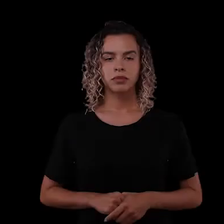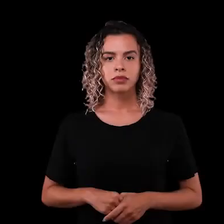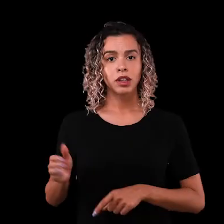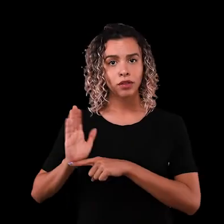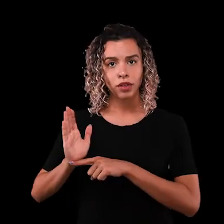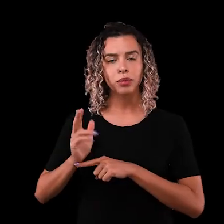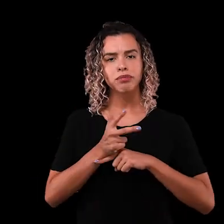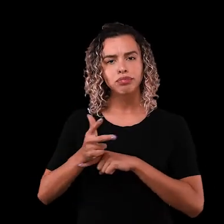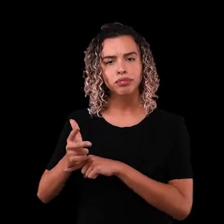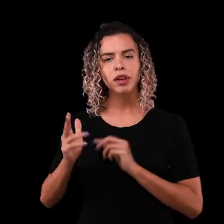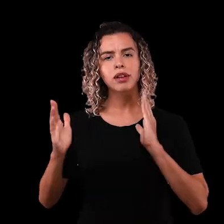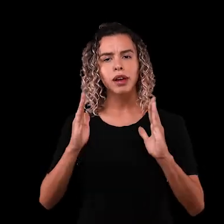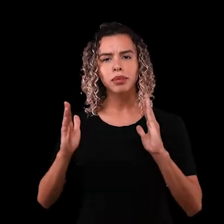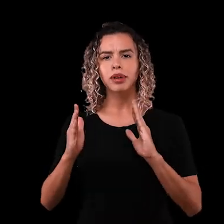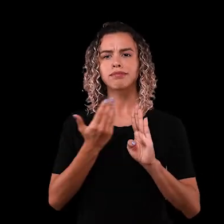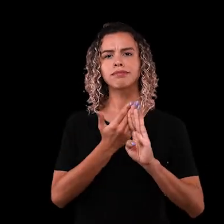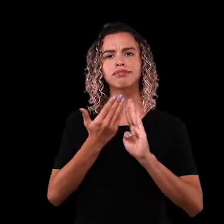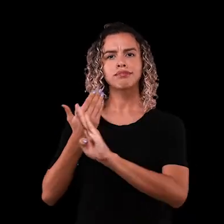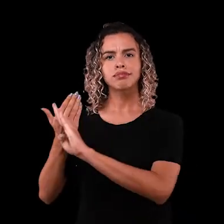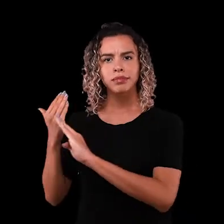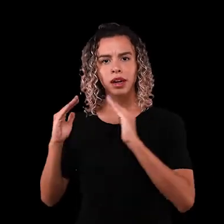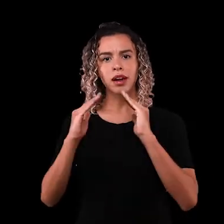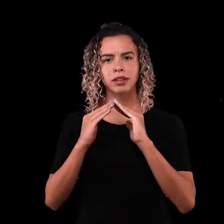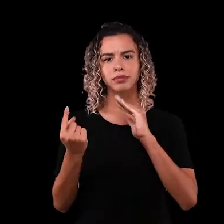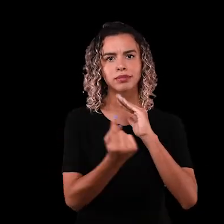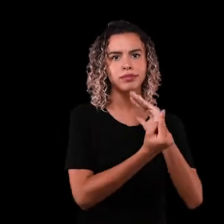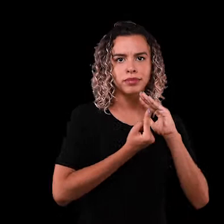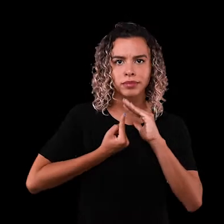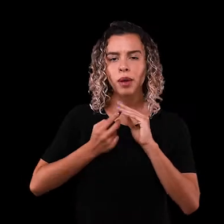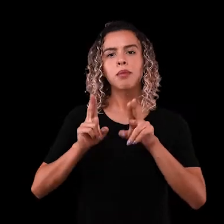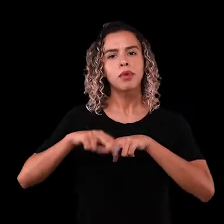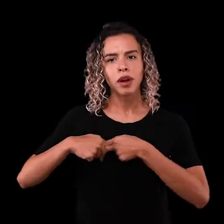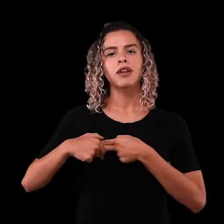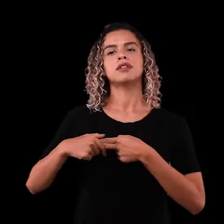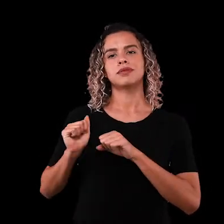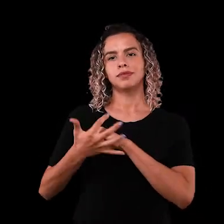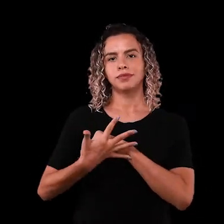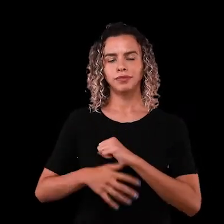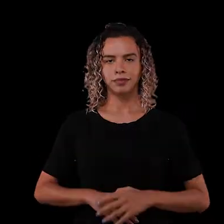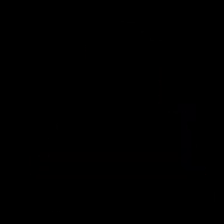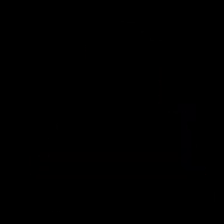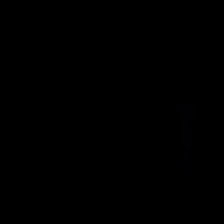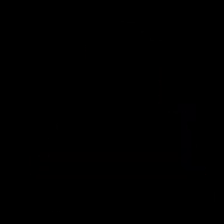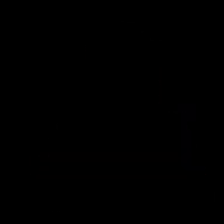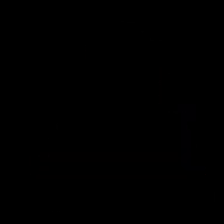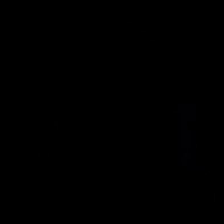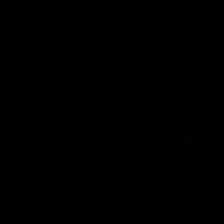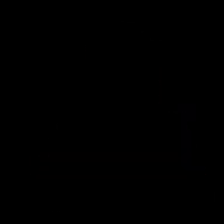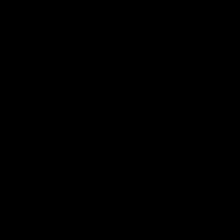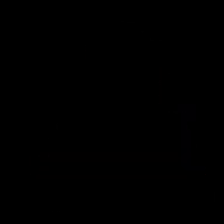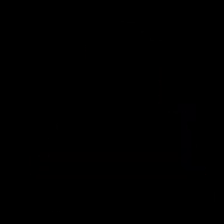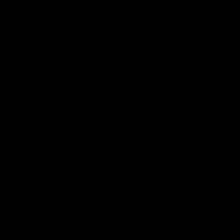Em branco sobre fundo preto. Este filme foi gravado em fase de isolamento social em razão da pandemia de Covid-19.